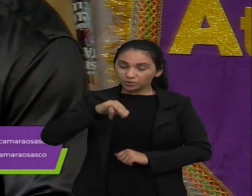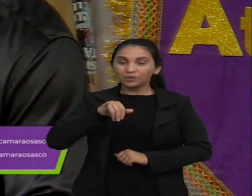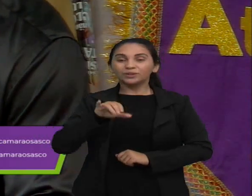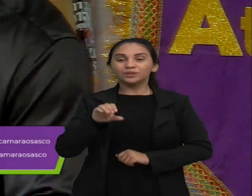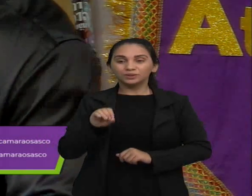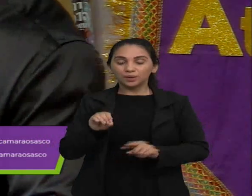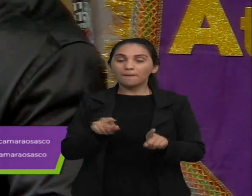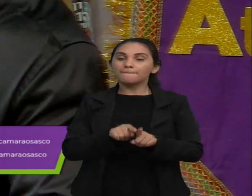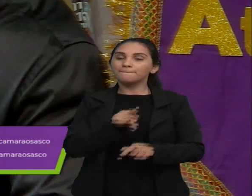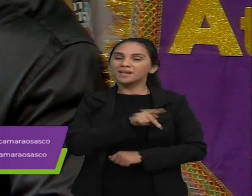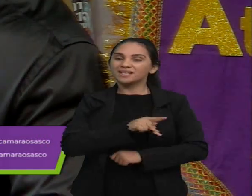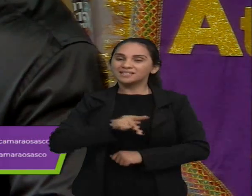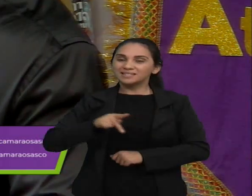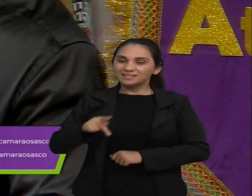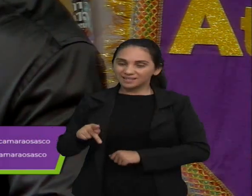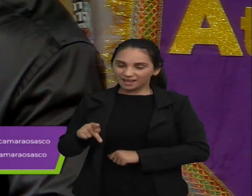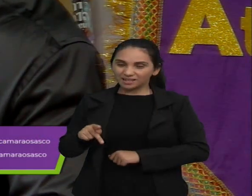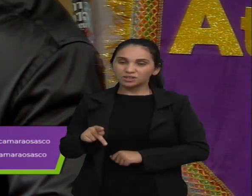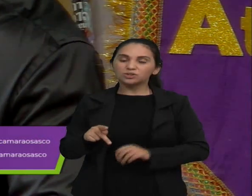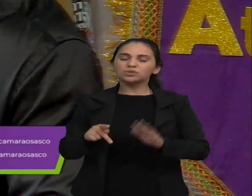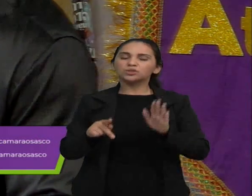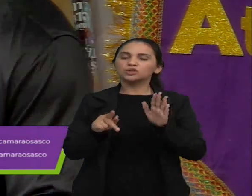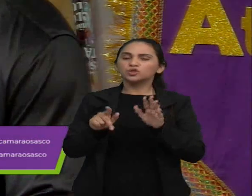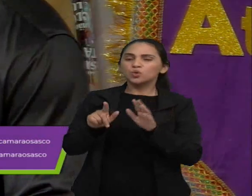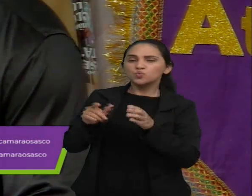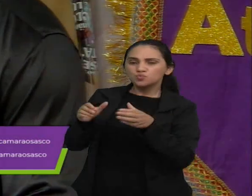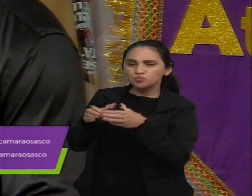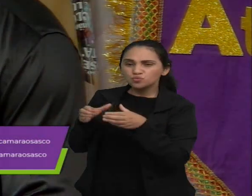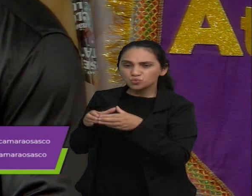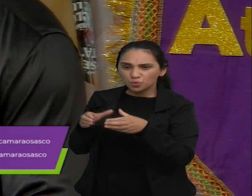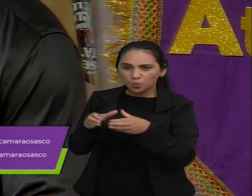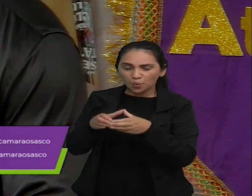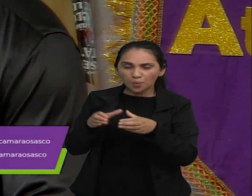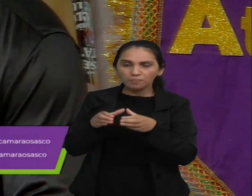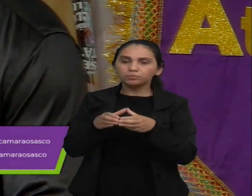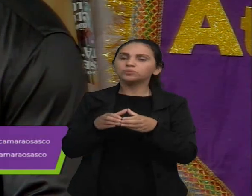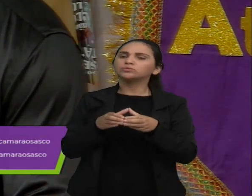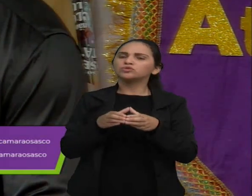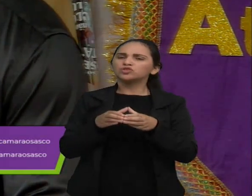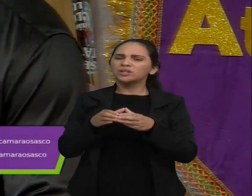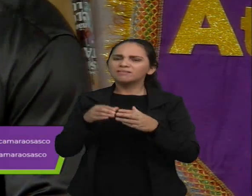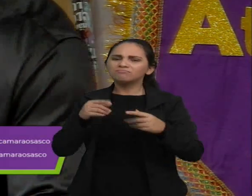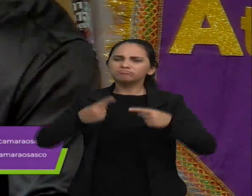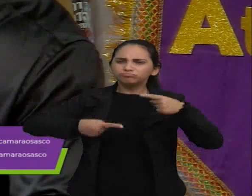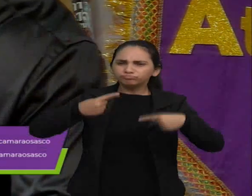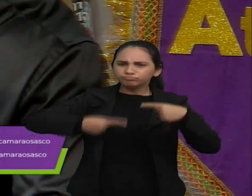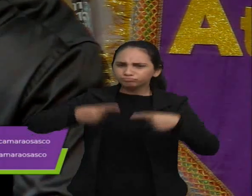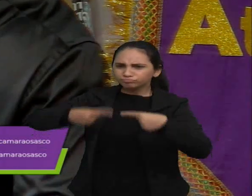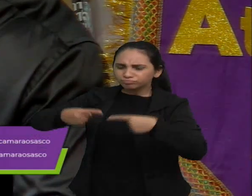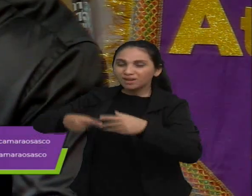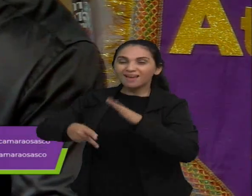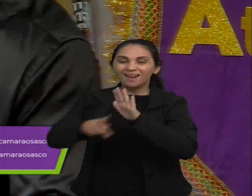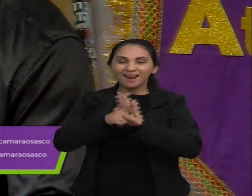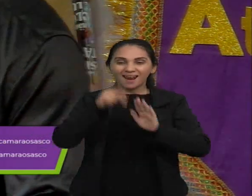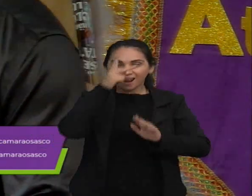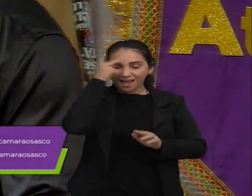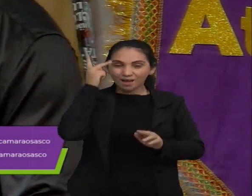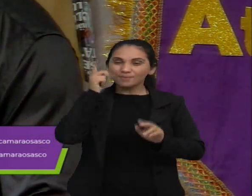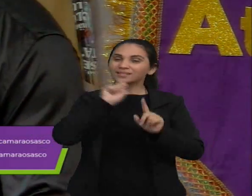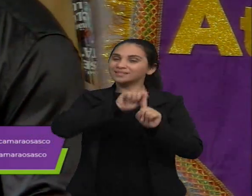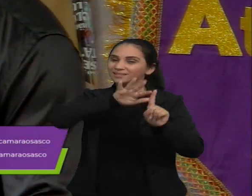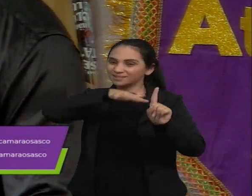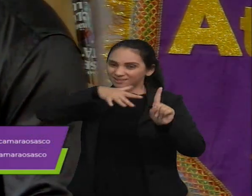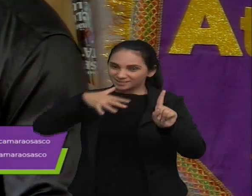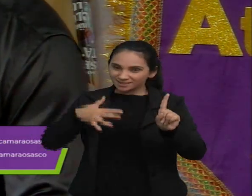Citaema dizer que novamente estamos aqui a gente já colocou uma discussão nós fizemos uma sessão solene em defesa da